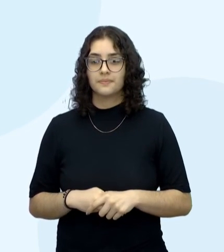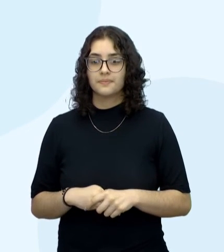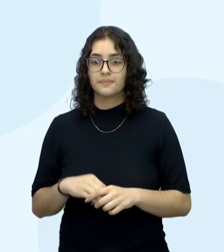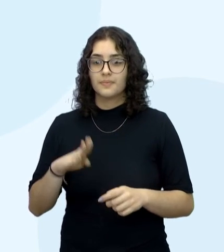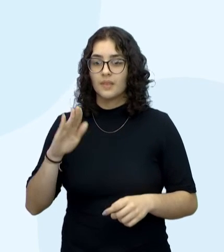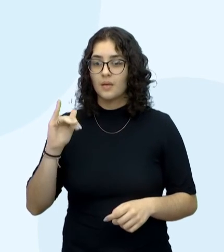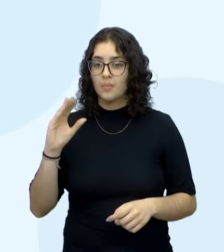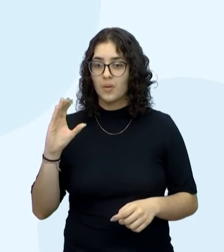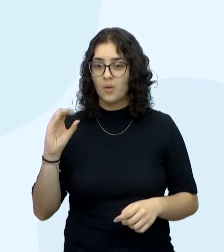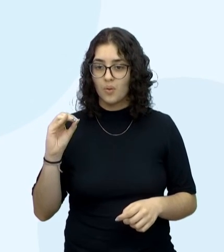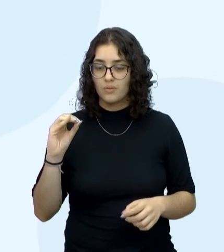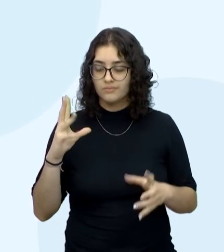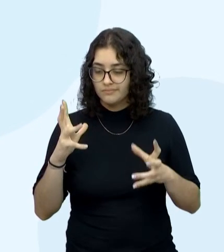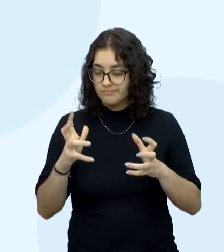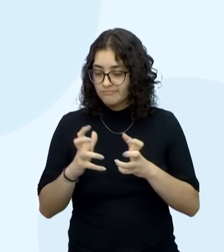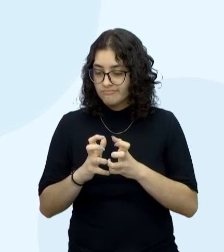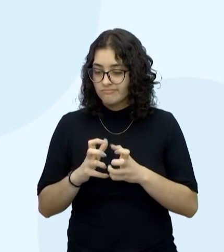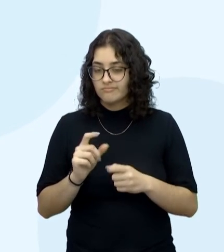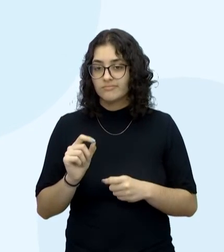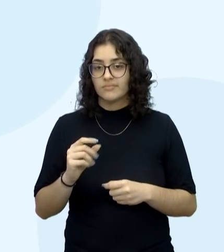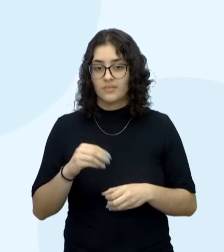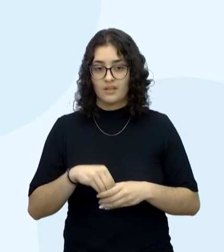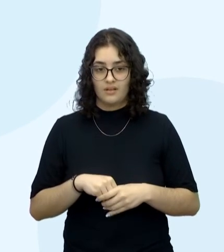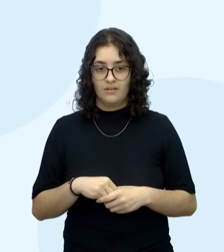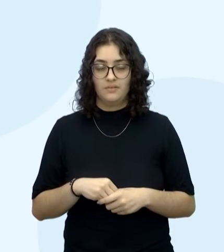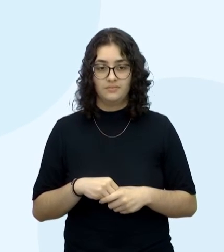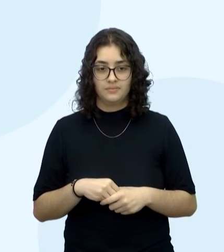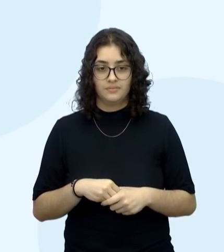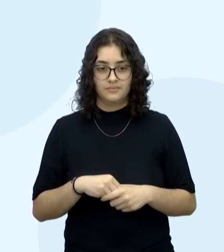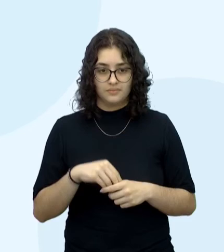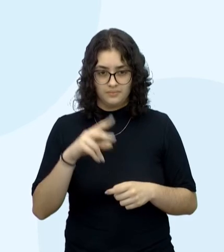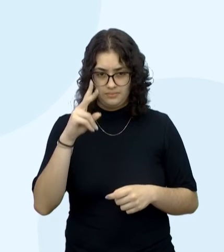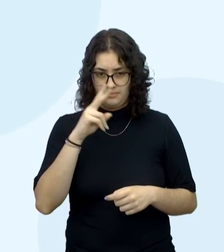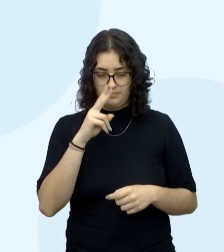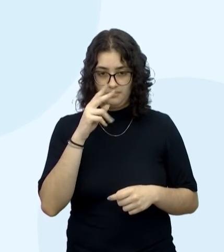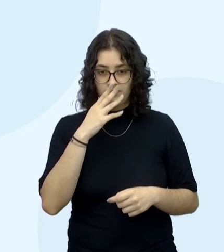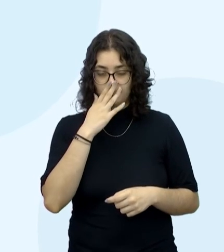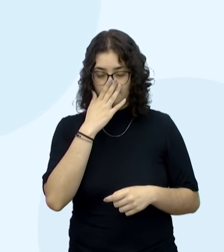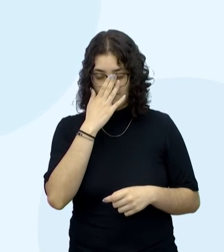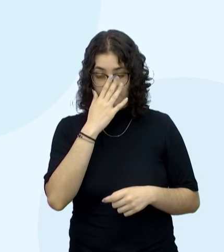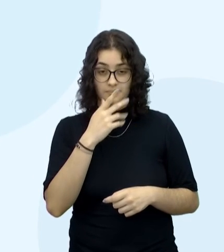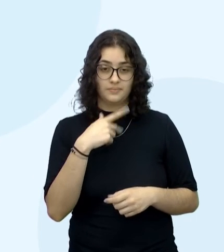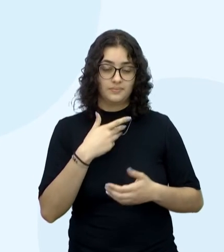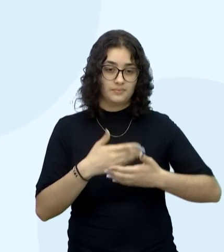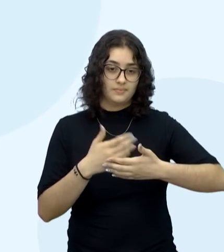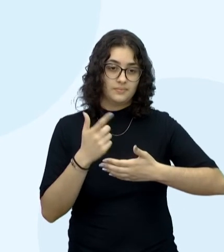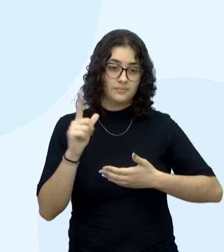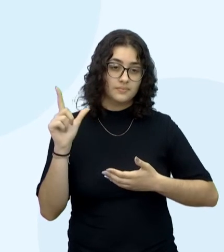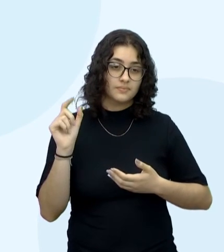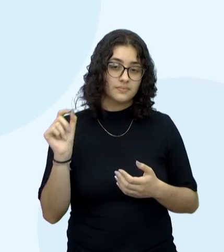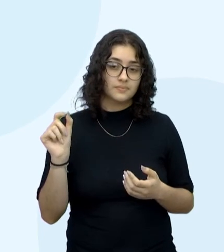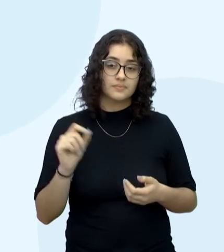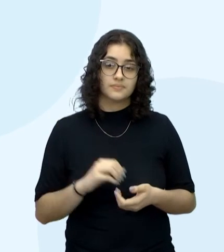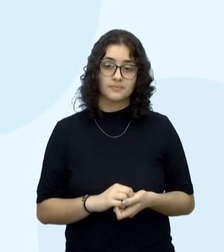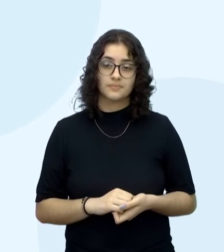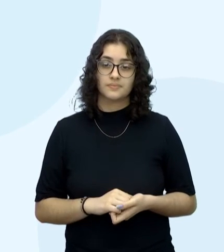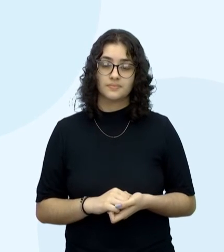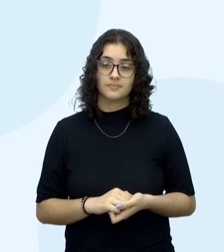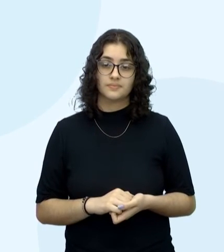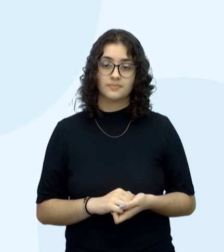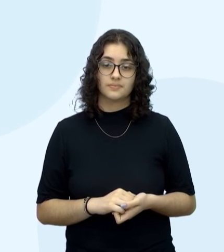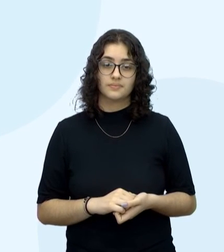substância é absorvida ou retida no organismo. Lembra do mercúrio, quando eu falei do mercúrio da outra aula? Tá?